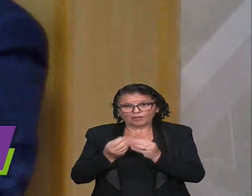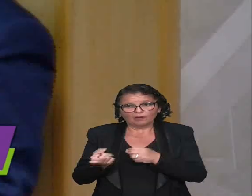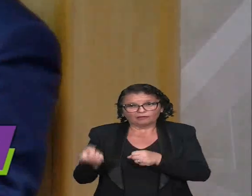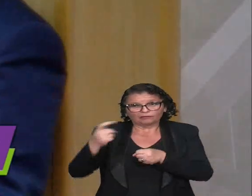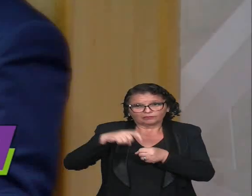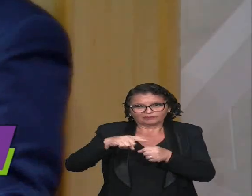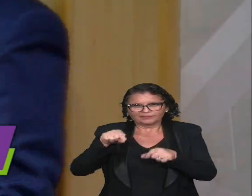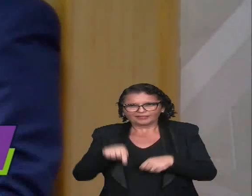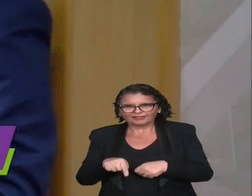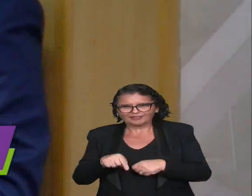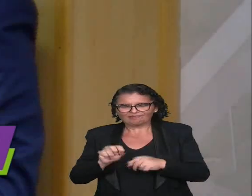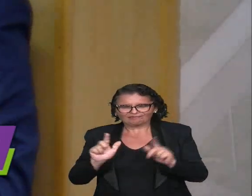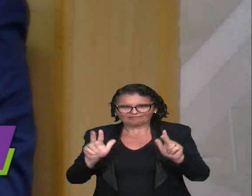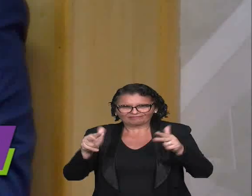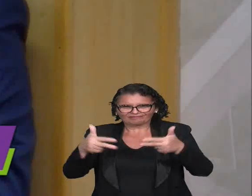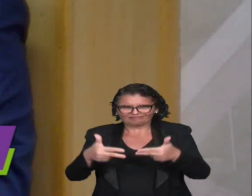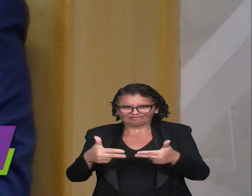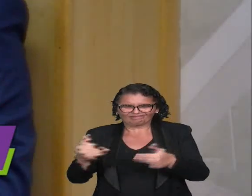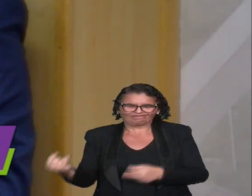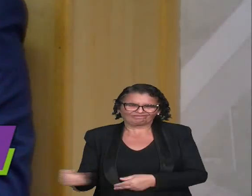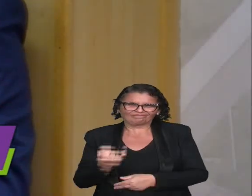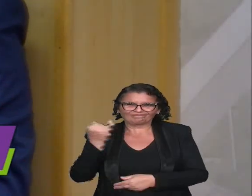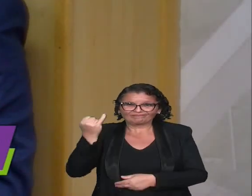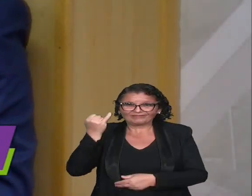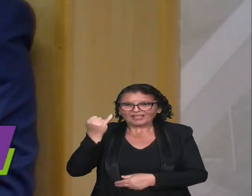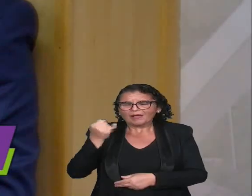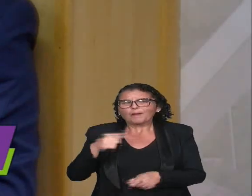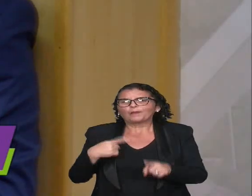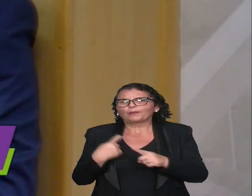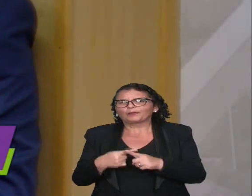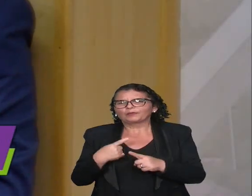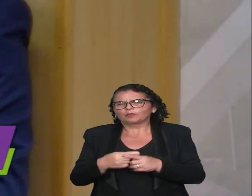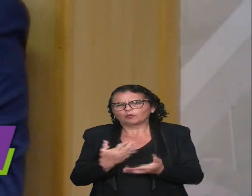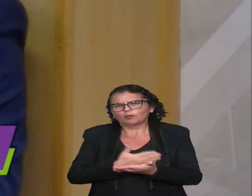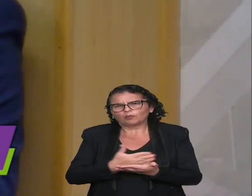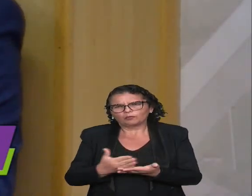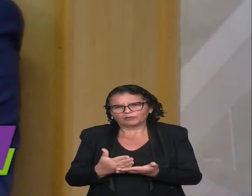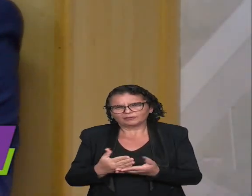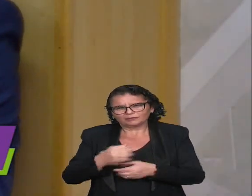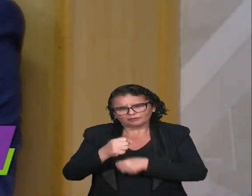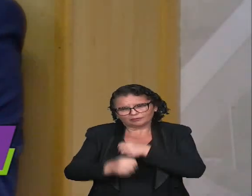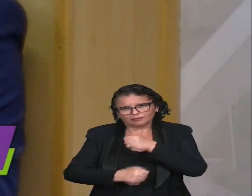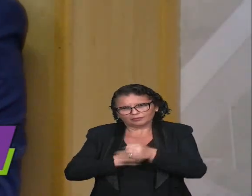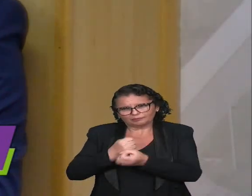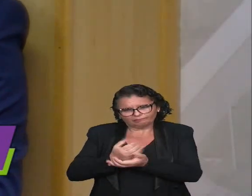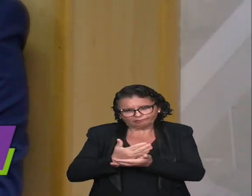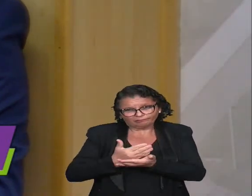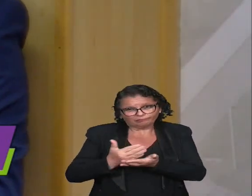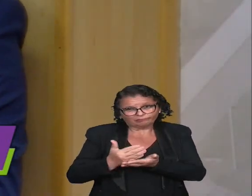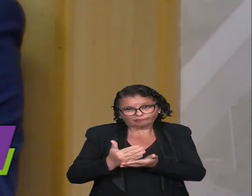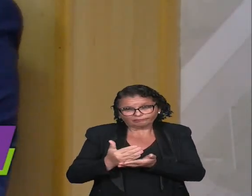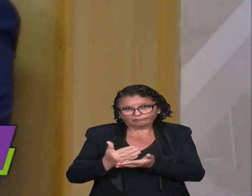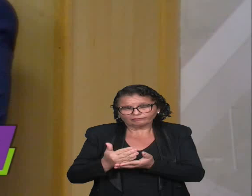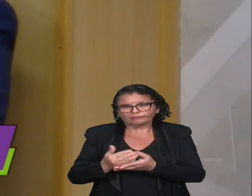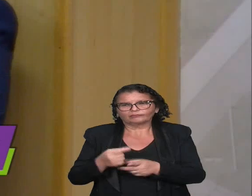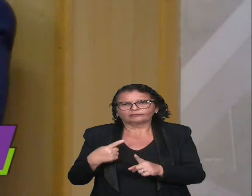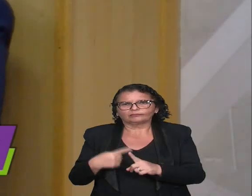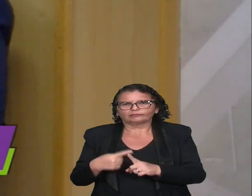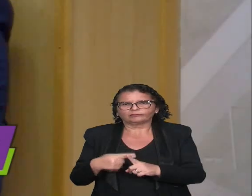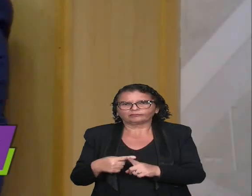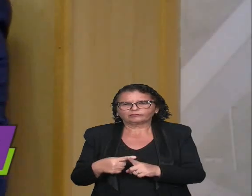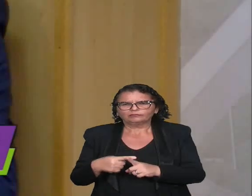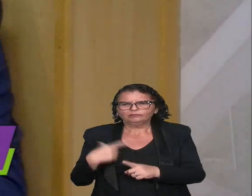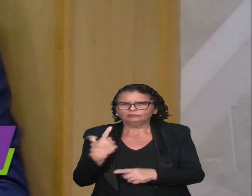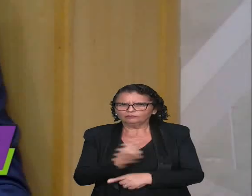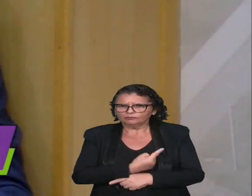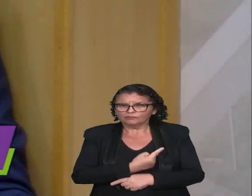Presidente para mim é importante sobretudo nesse momento nesse início de ano legislativo porque nós